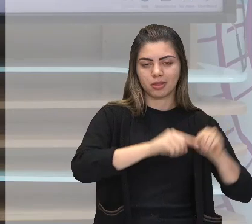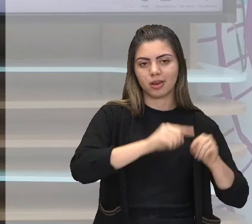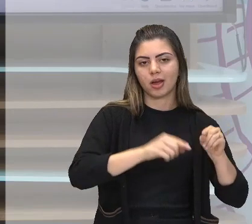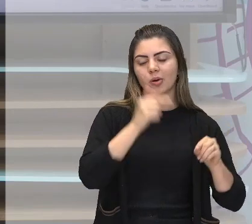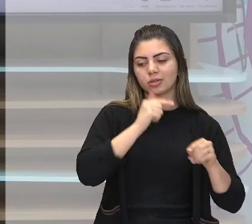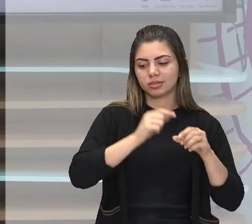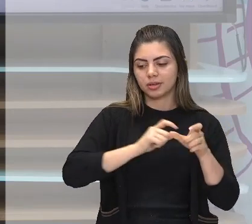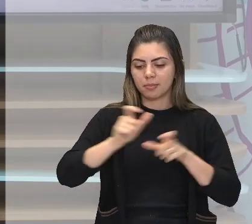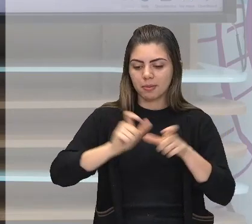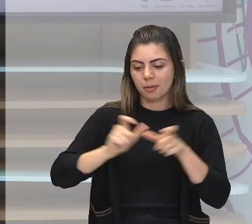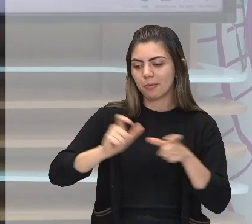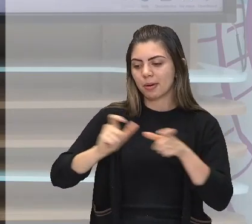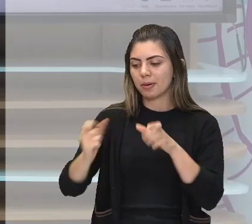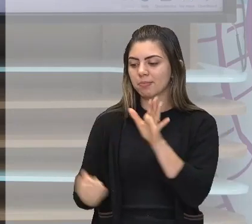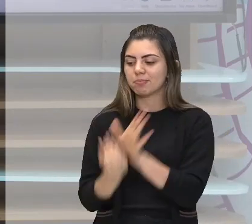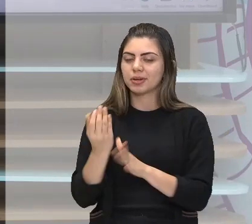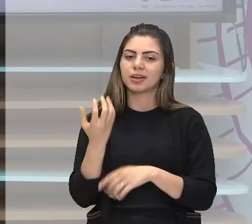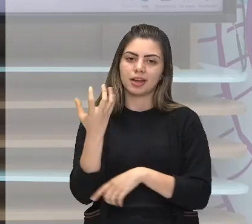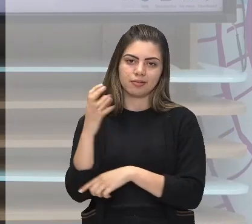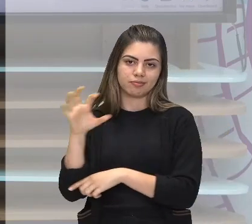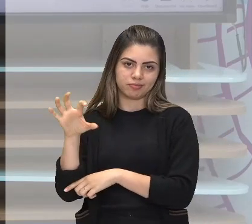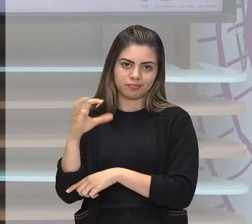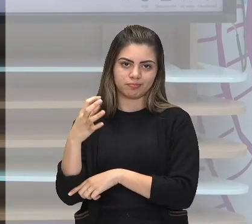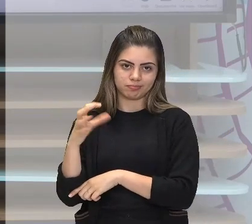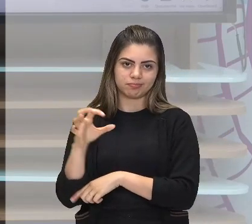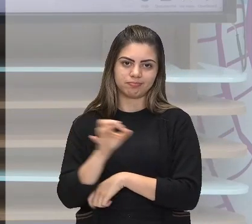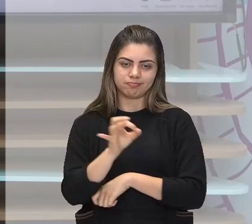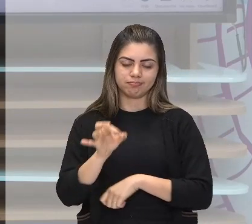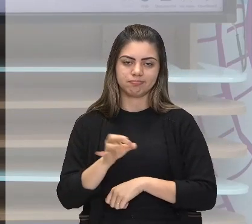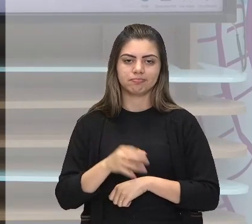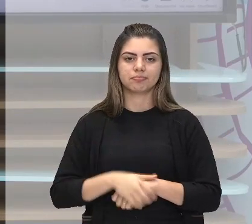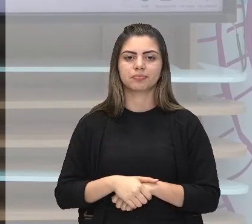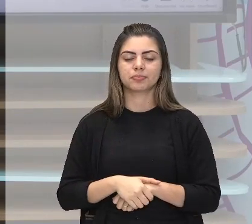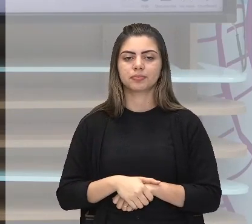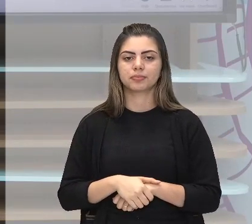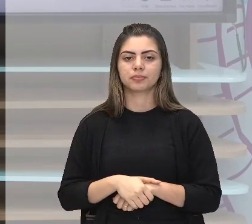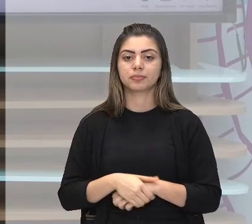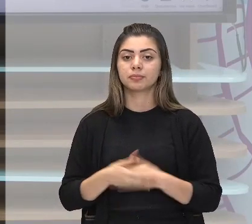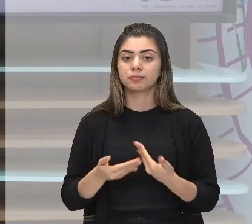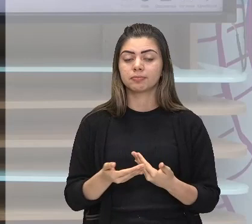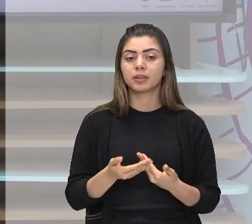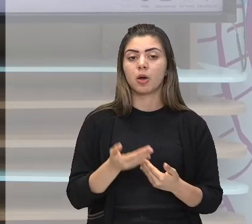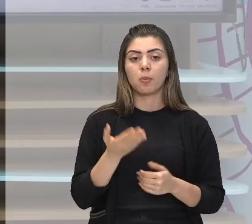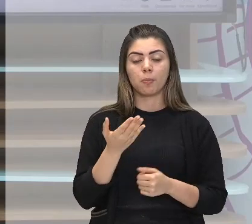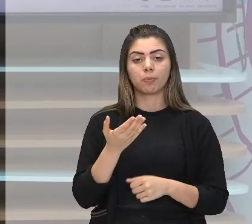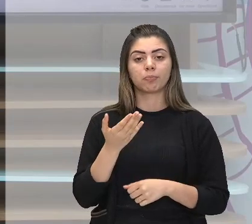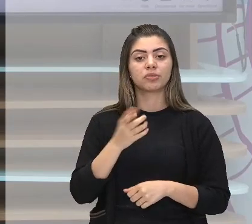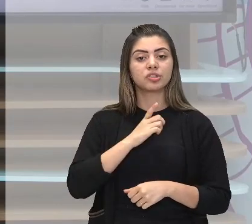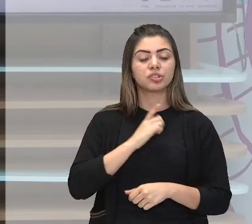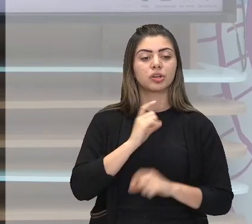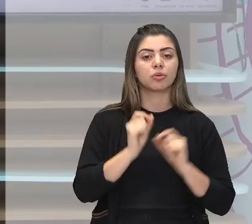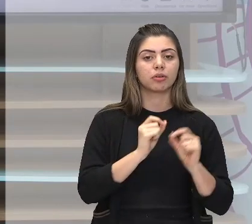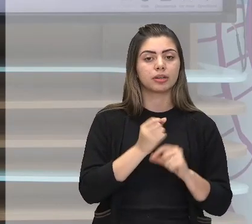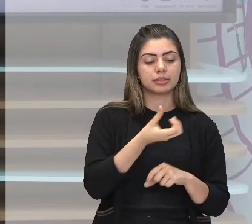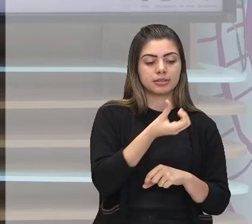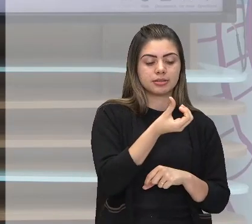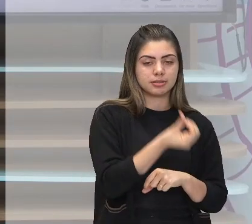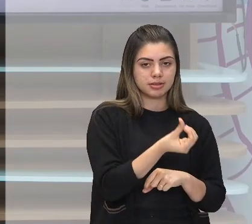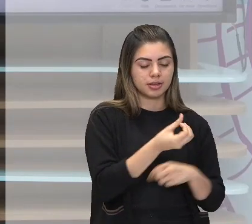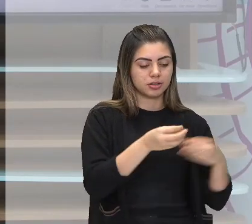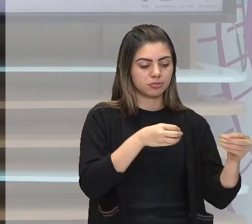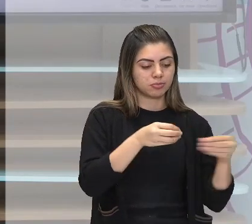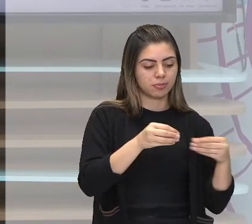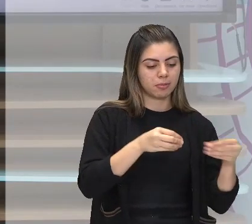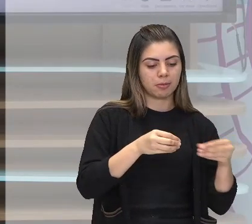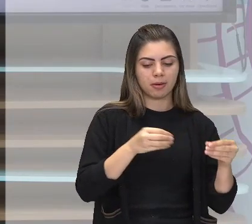esse quantitativo de ventiladores. Então, olha aí, eu tinha 6, eu construí uma. Agora está